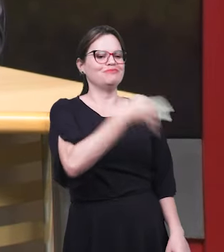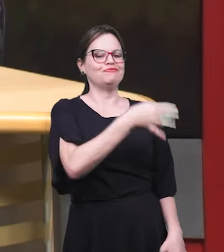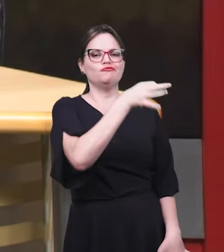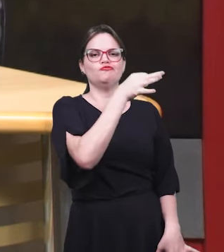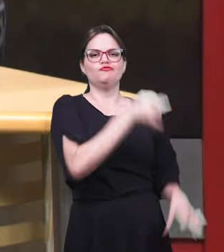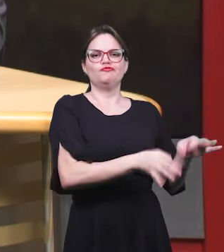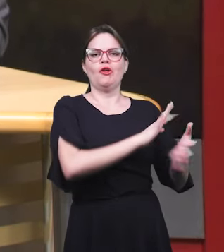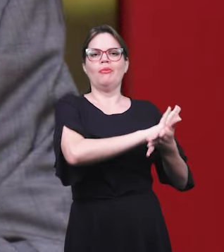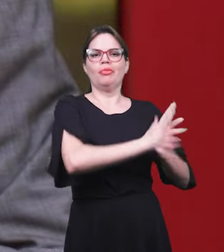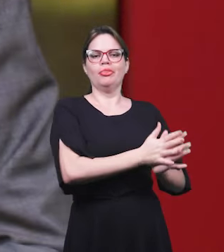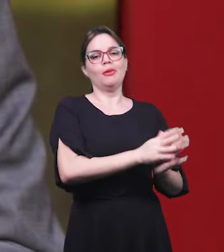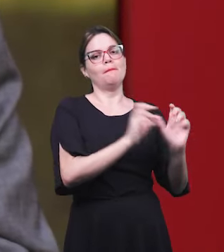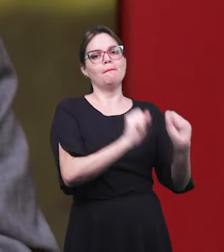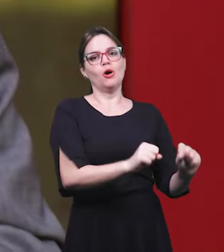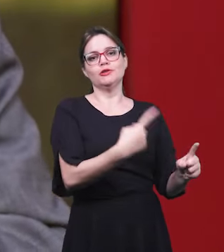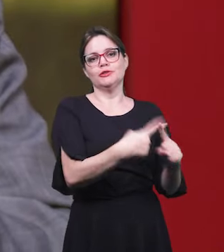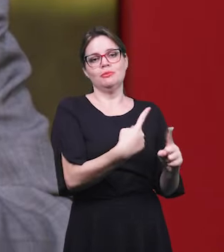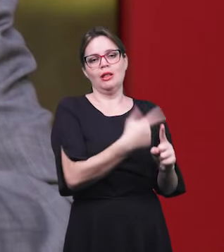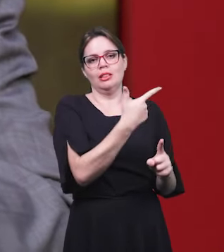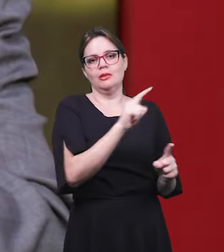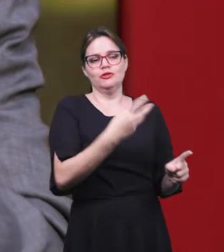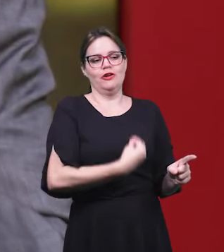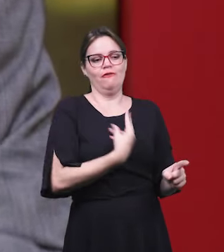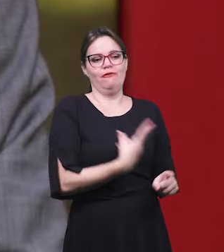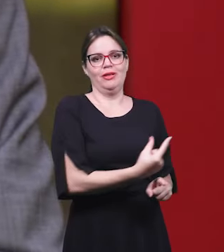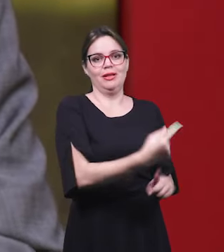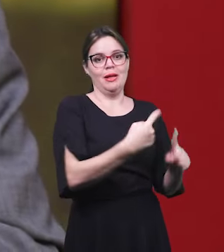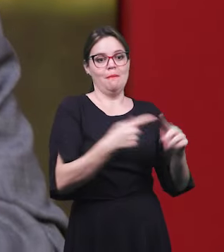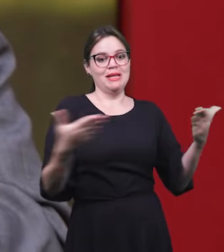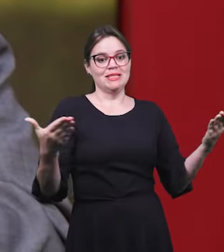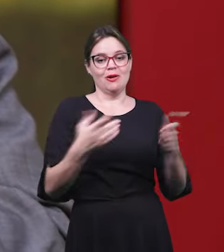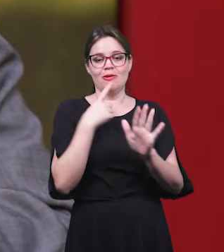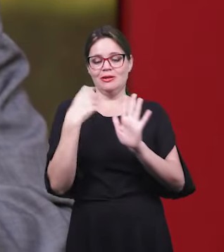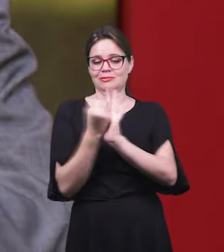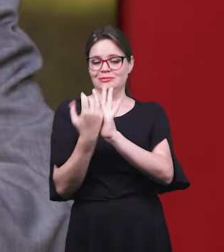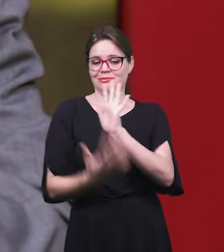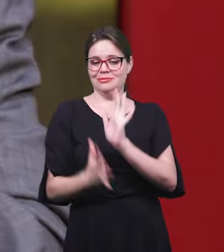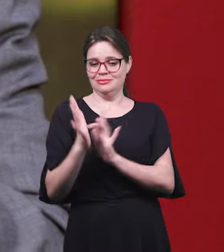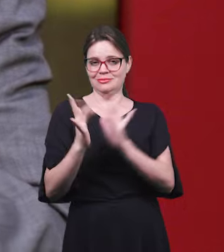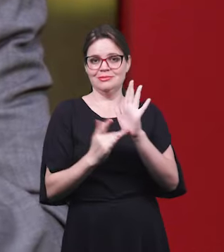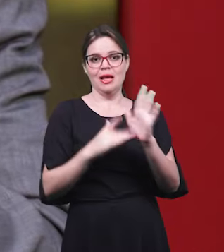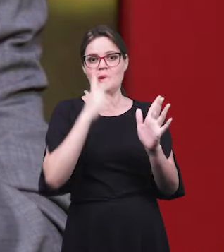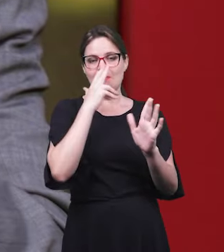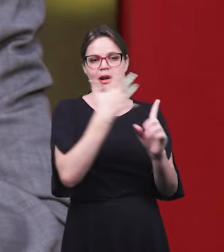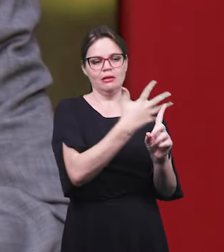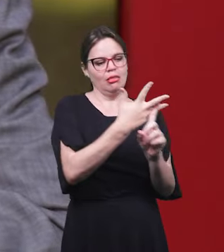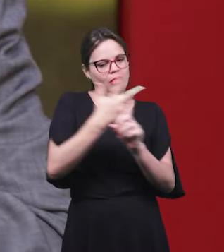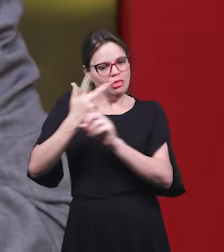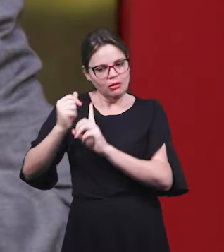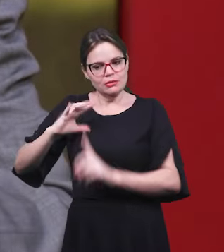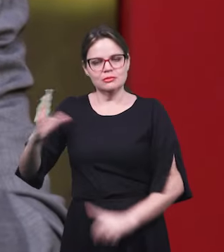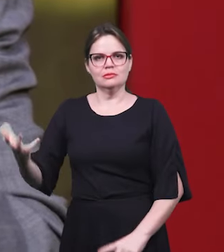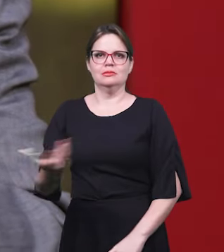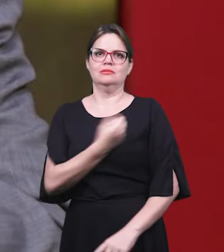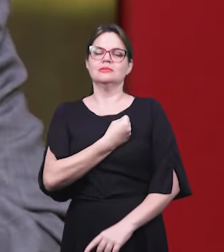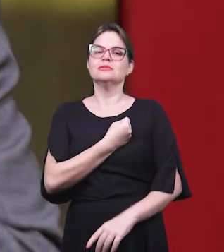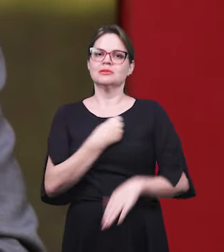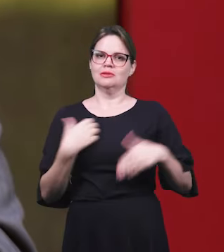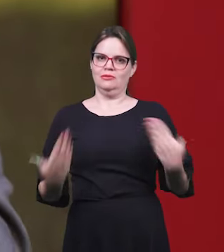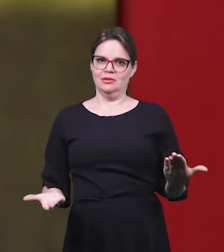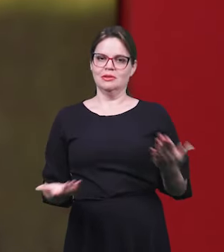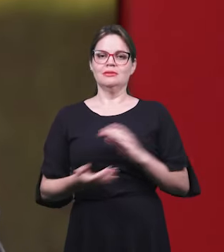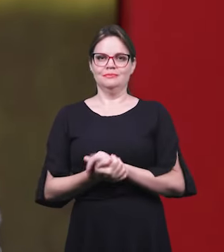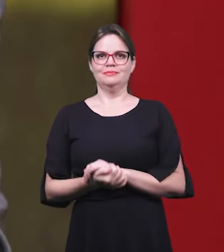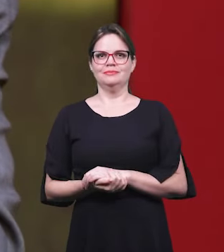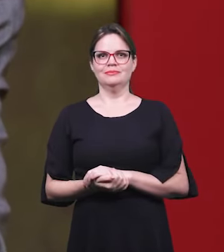2 espiões, chegando lá, você procura alguém que possa vos acolher e lá você passa lá, ele vai te